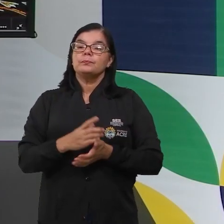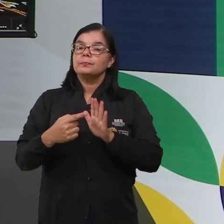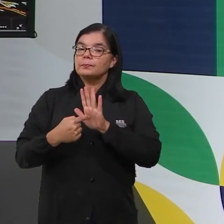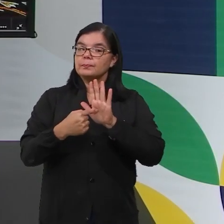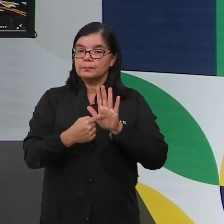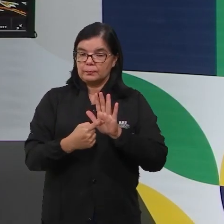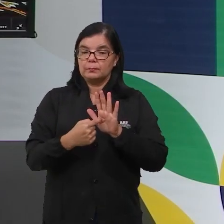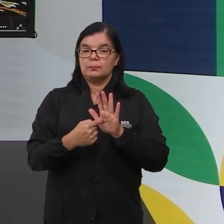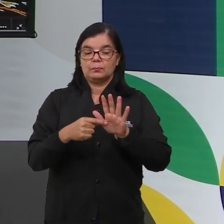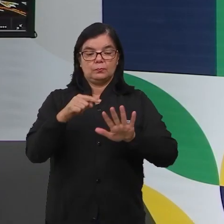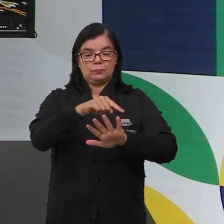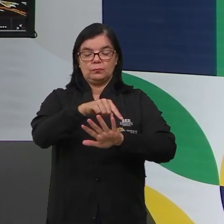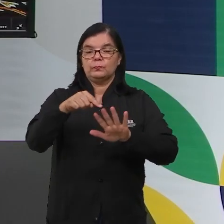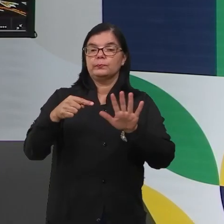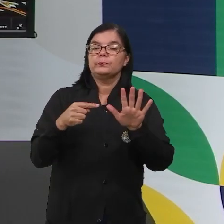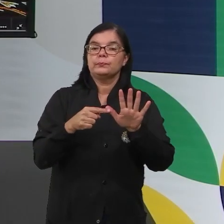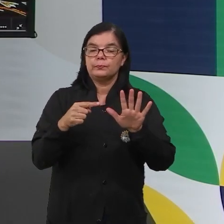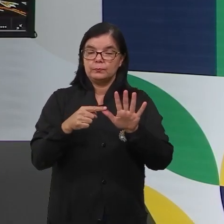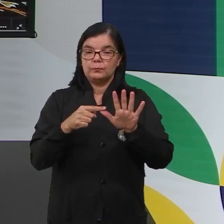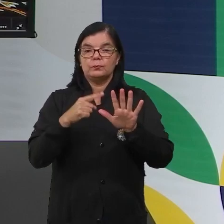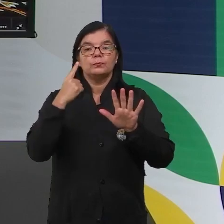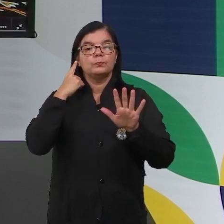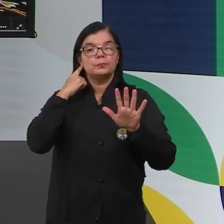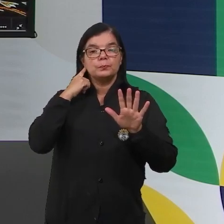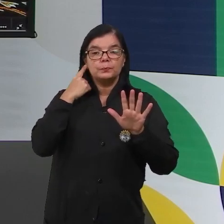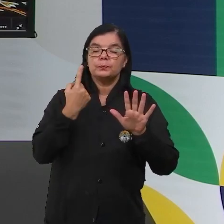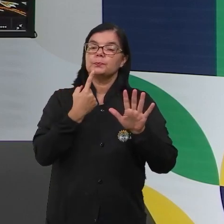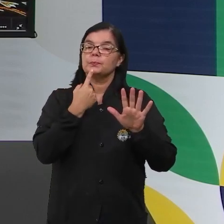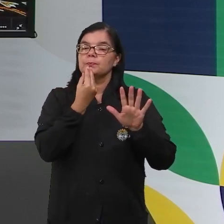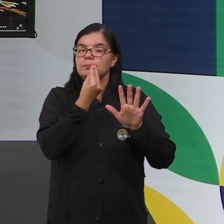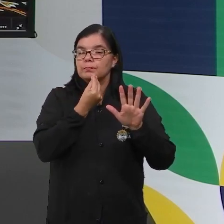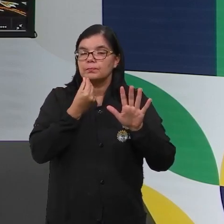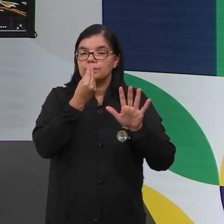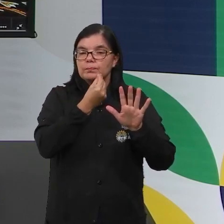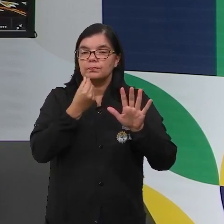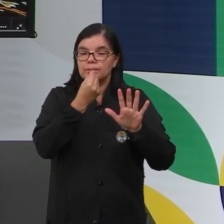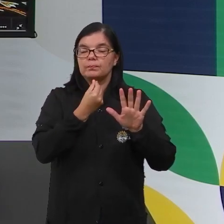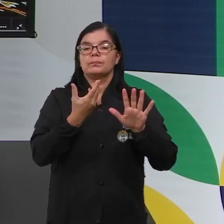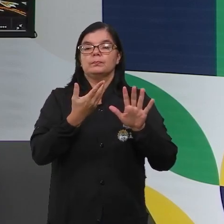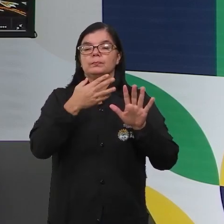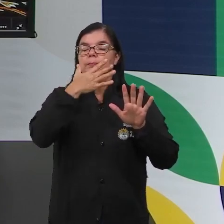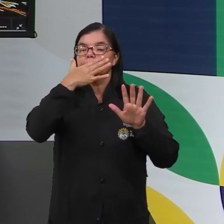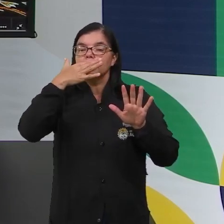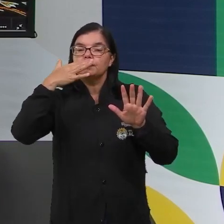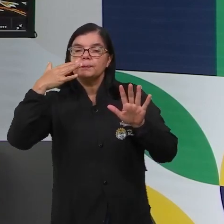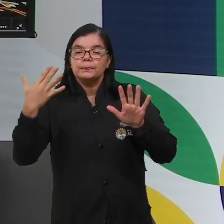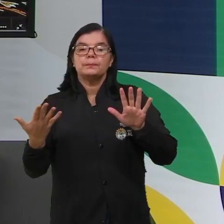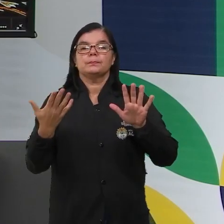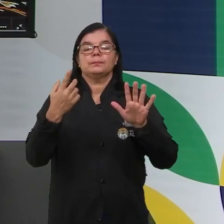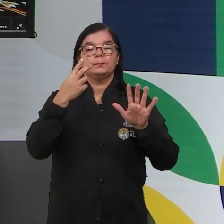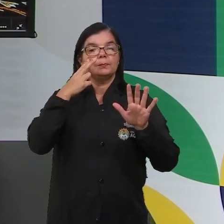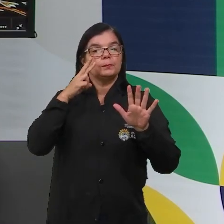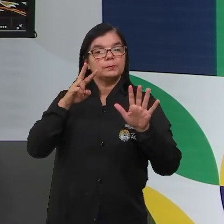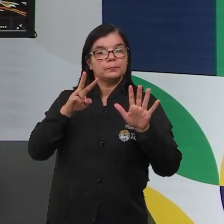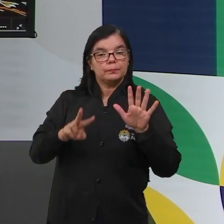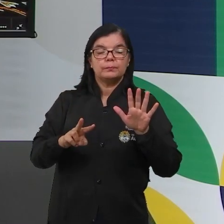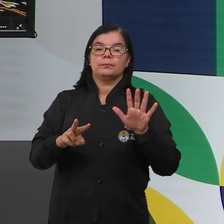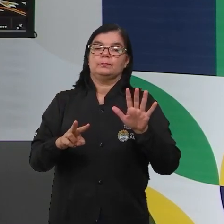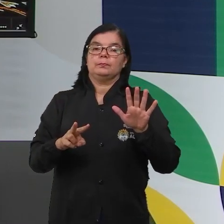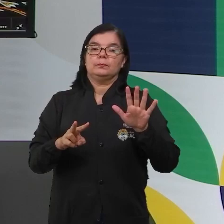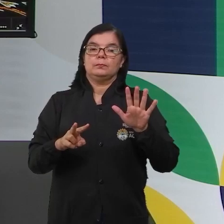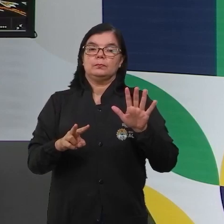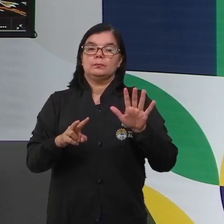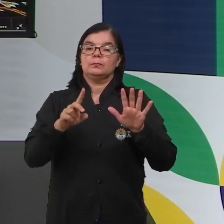estabelecer aí os 5 sentidos, né? Do ouvido, paladar, do sentir o cheiro, da visão,